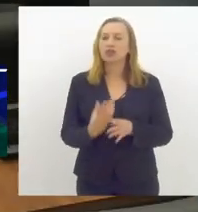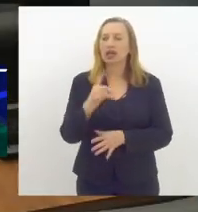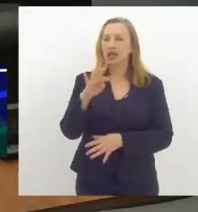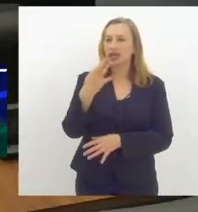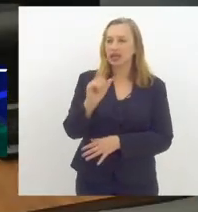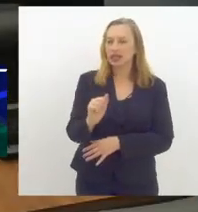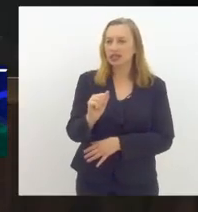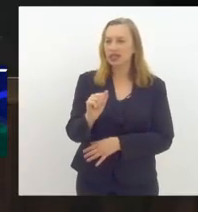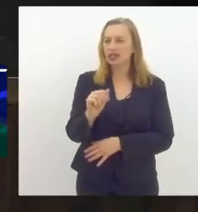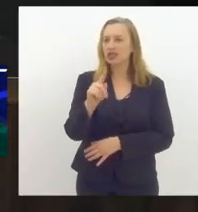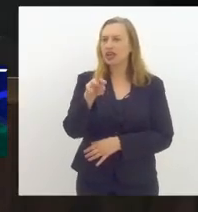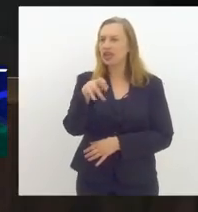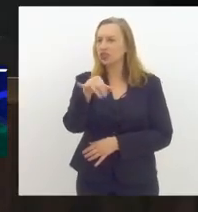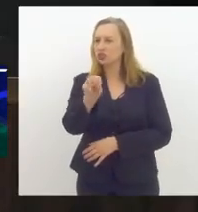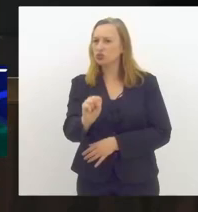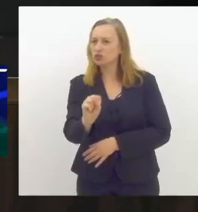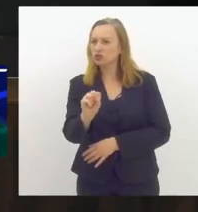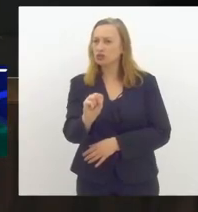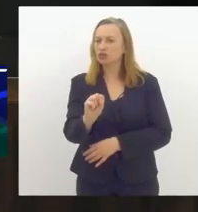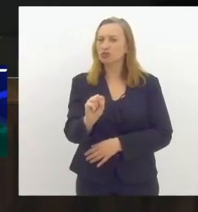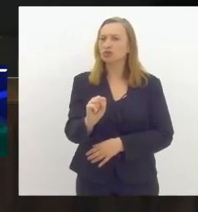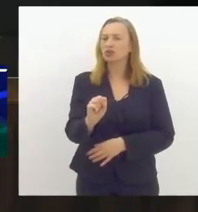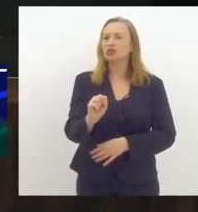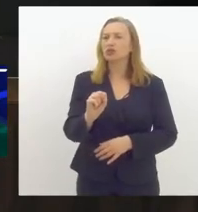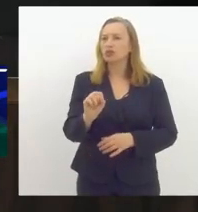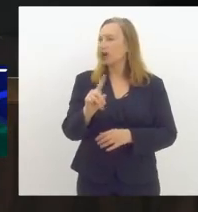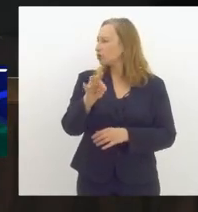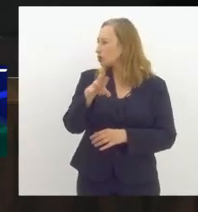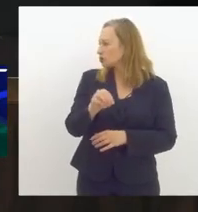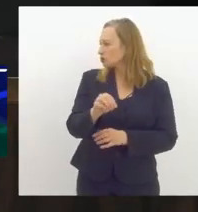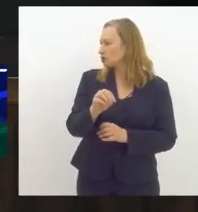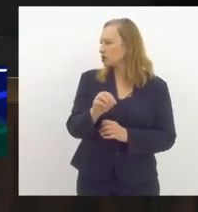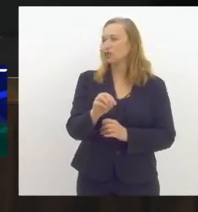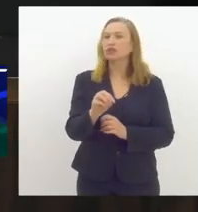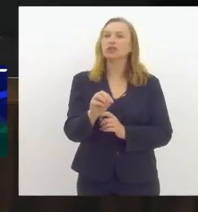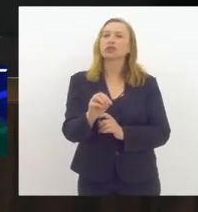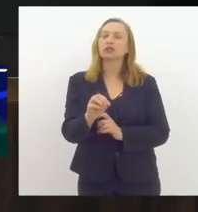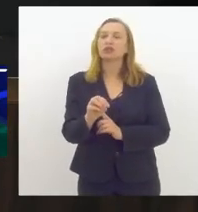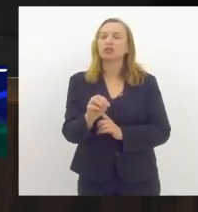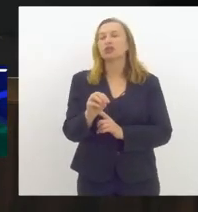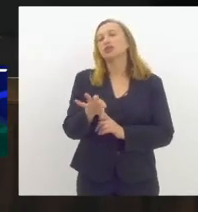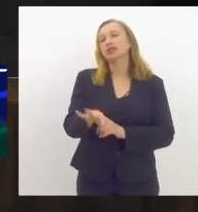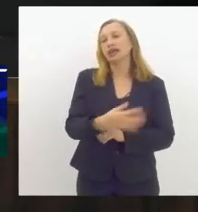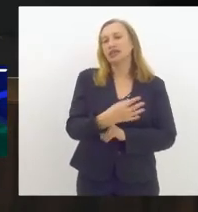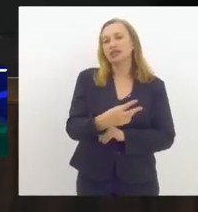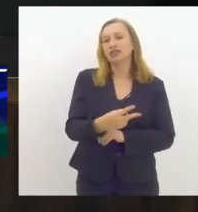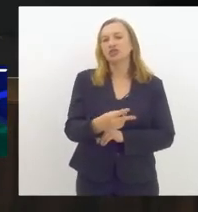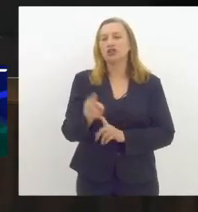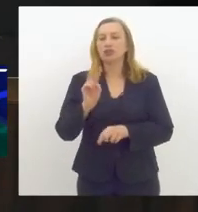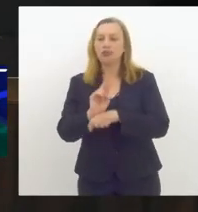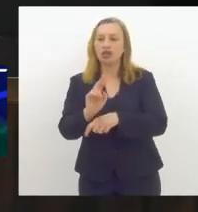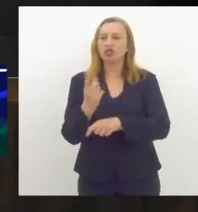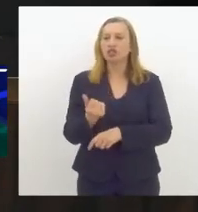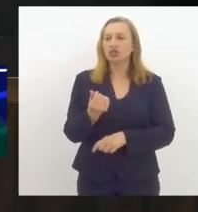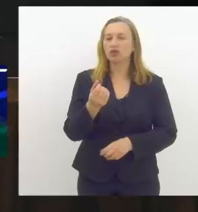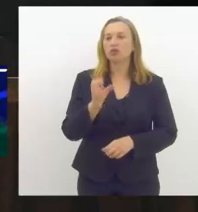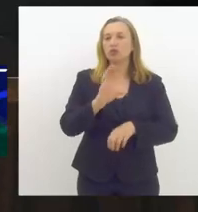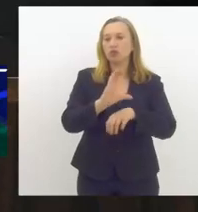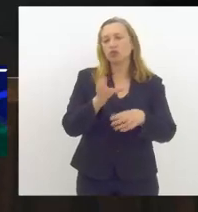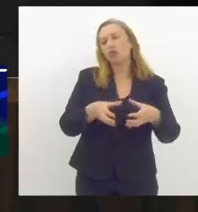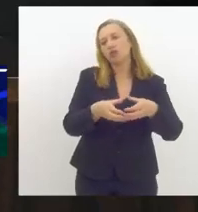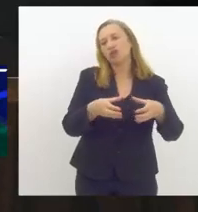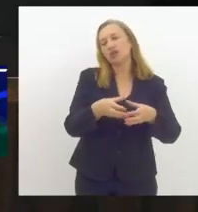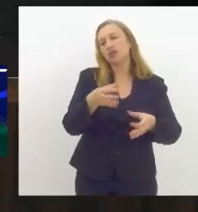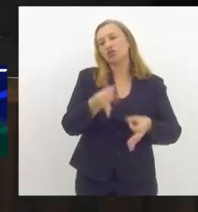linha de crédito específica os profissionais autônomos taxistas pendendo de pareceres das comissões de correção Justiça